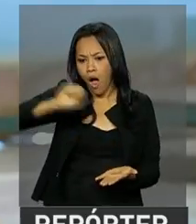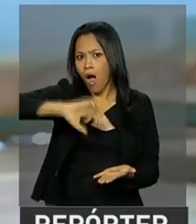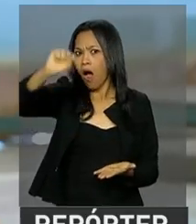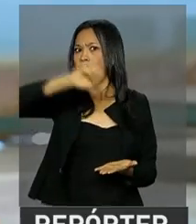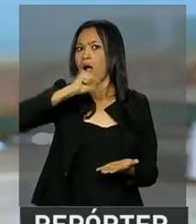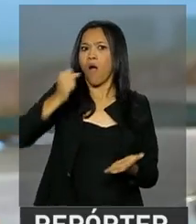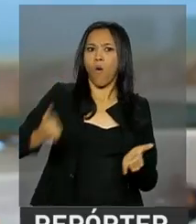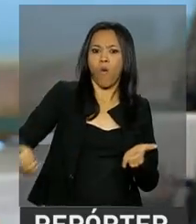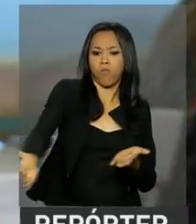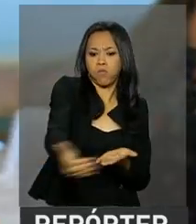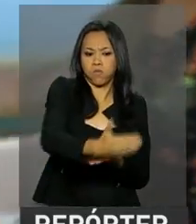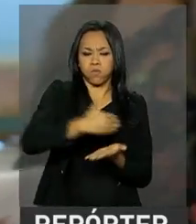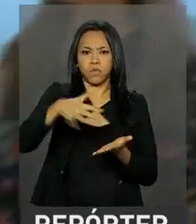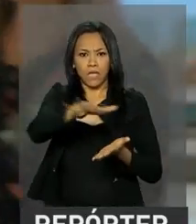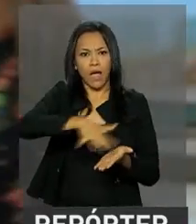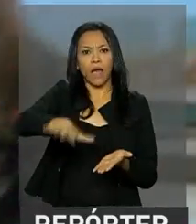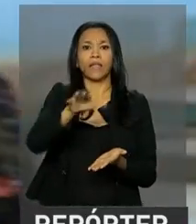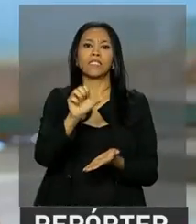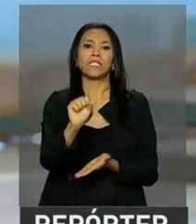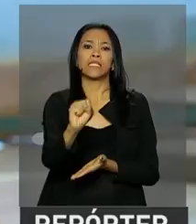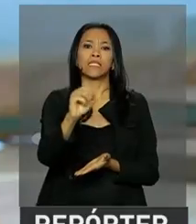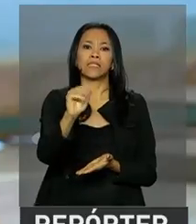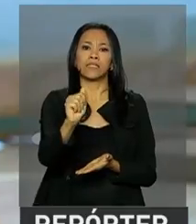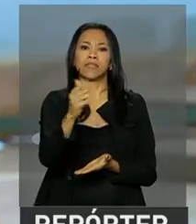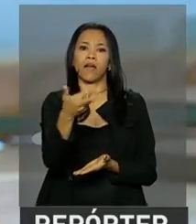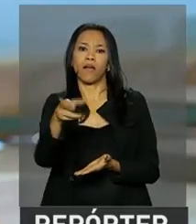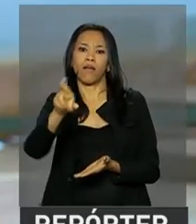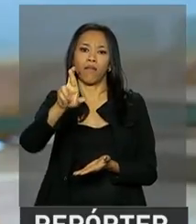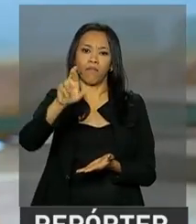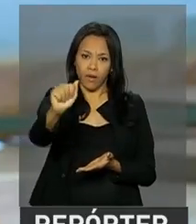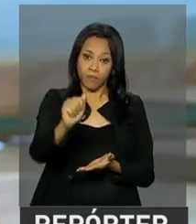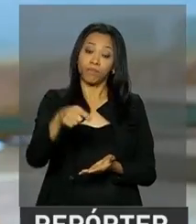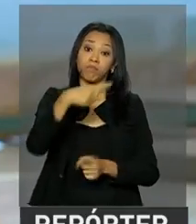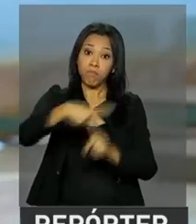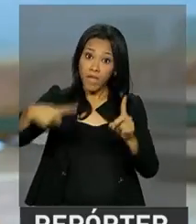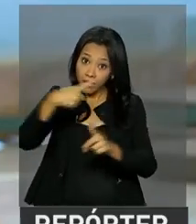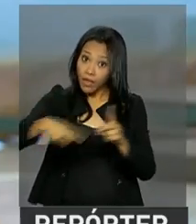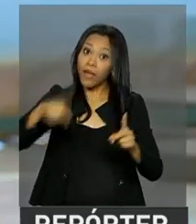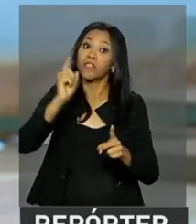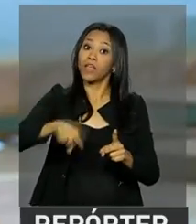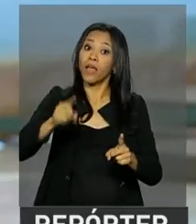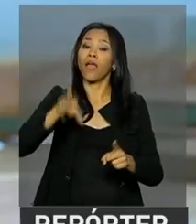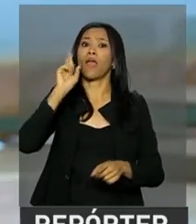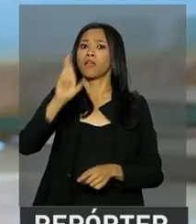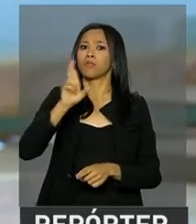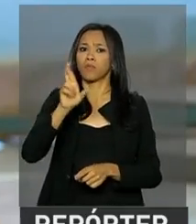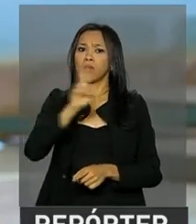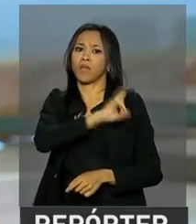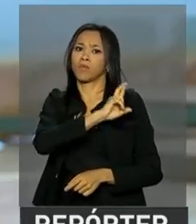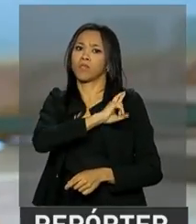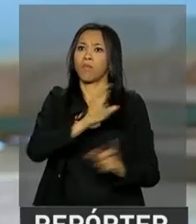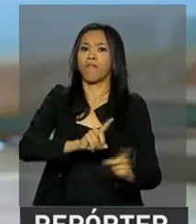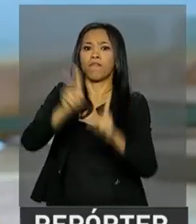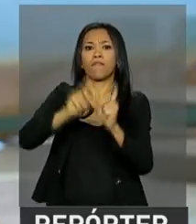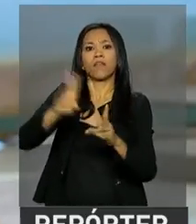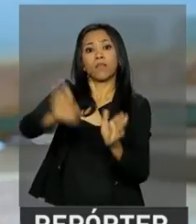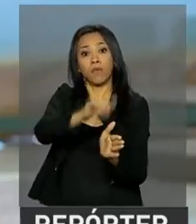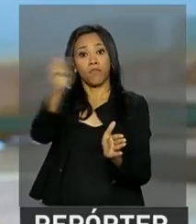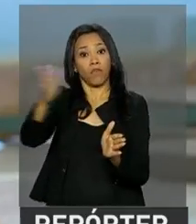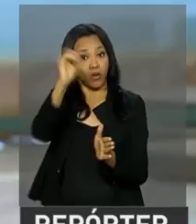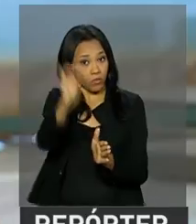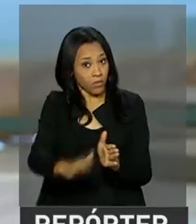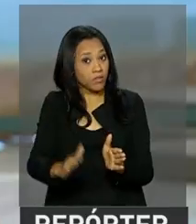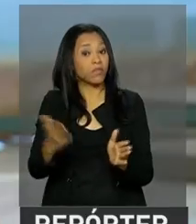grãos. O setor é responsável por metade das exportações e por 21% do produto interno bruto